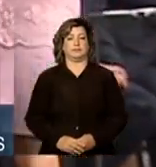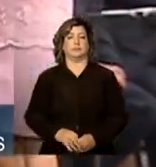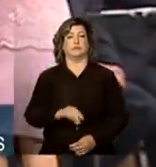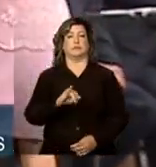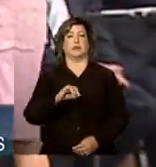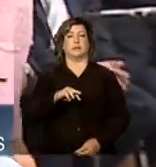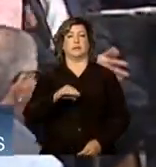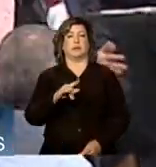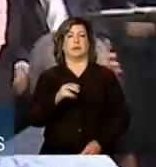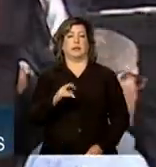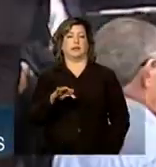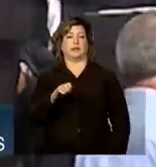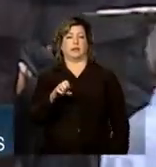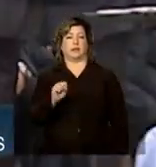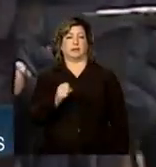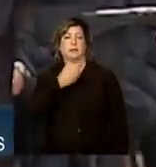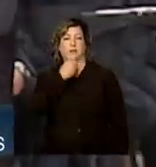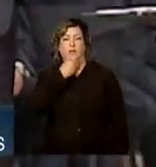Imigrante, Celso Kaplan,